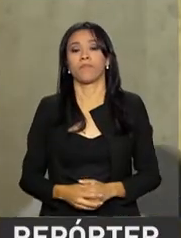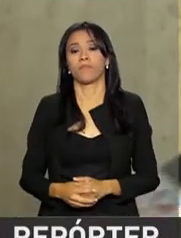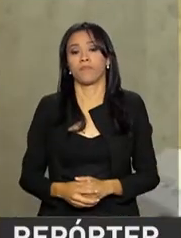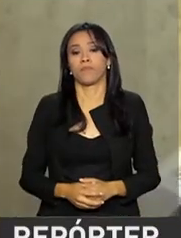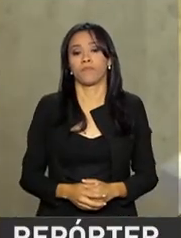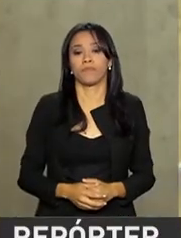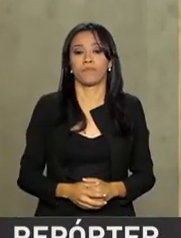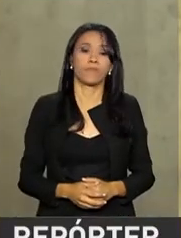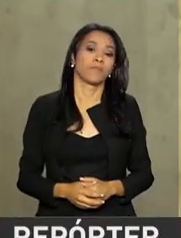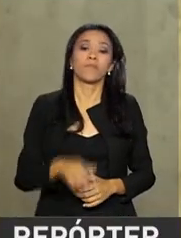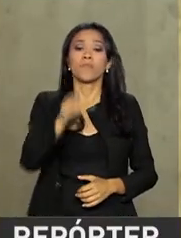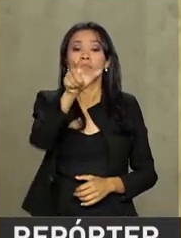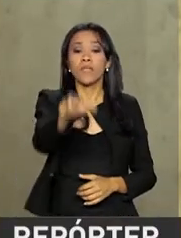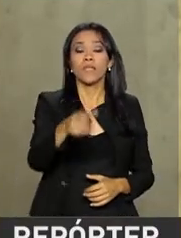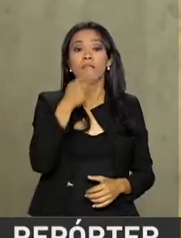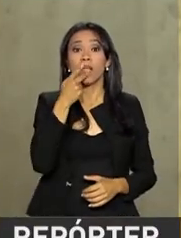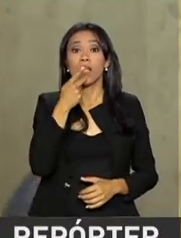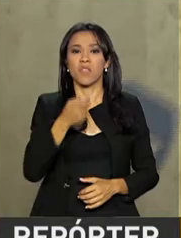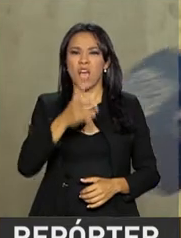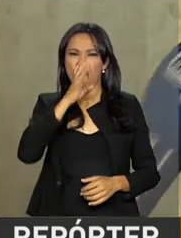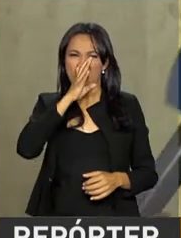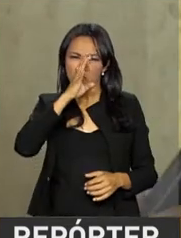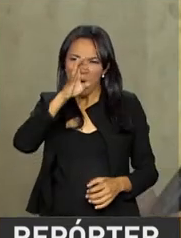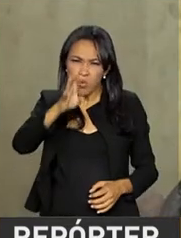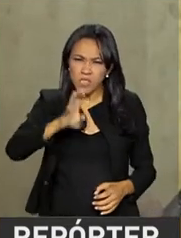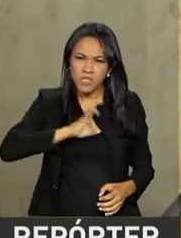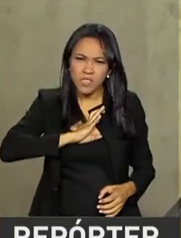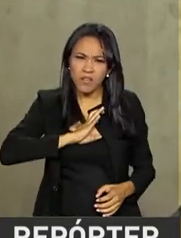uma denúncia frágil